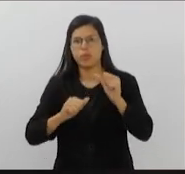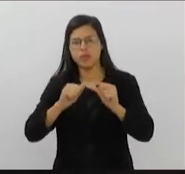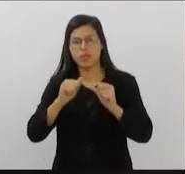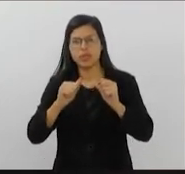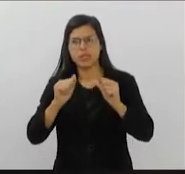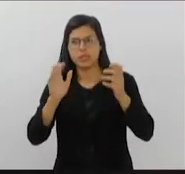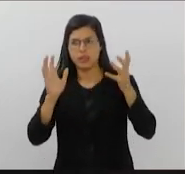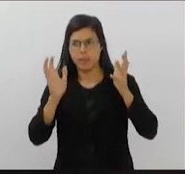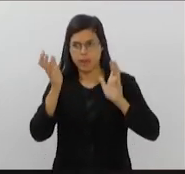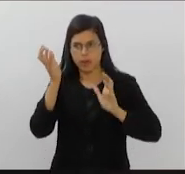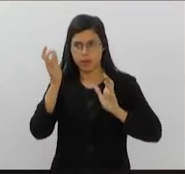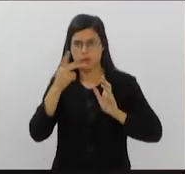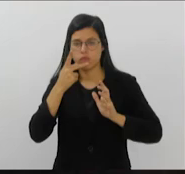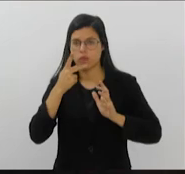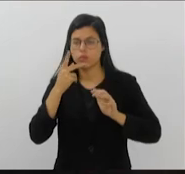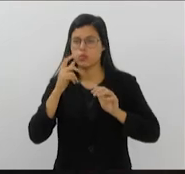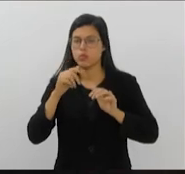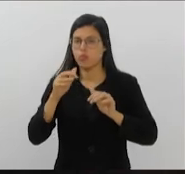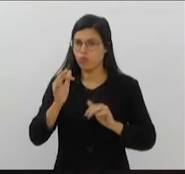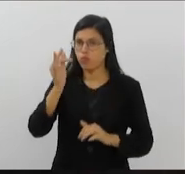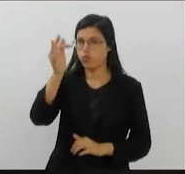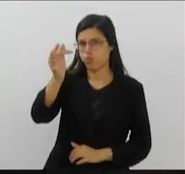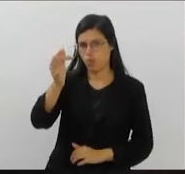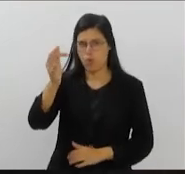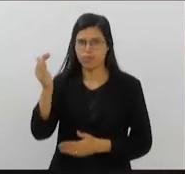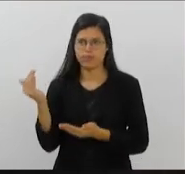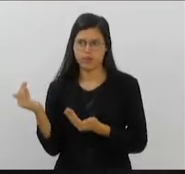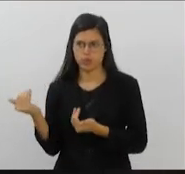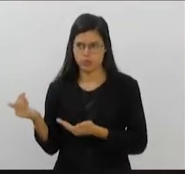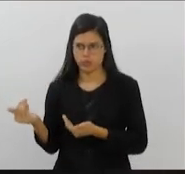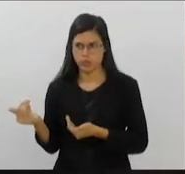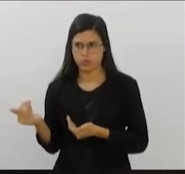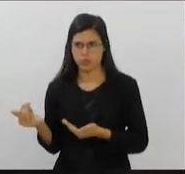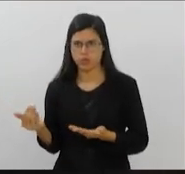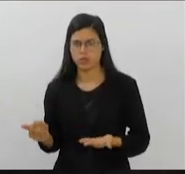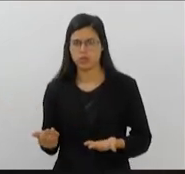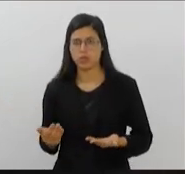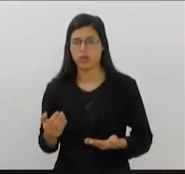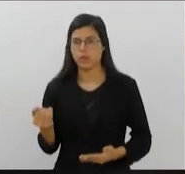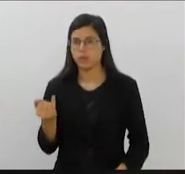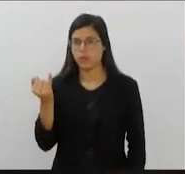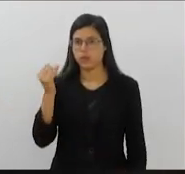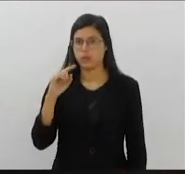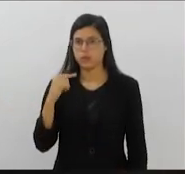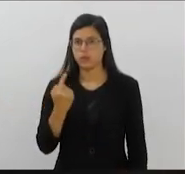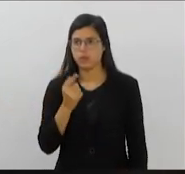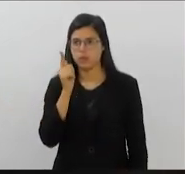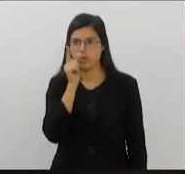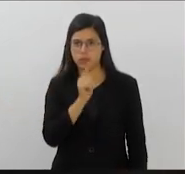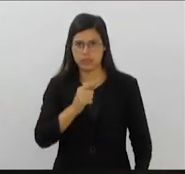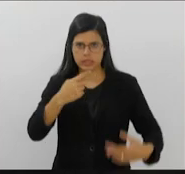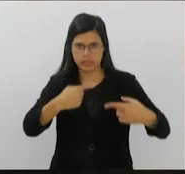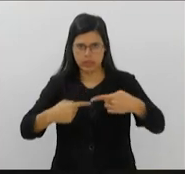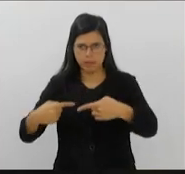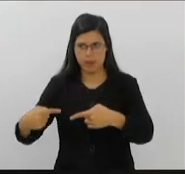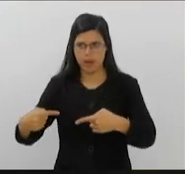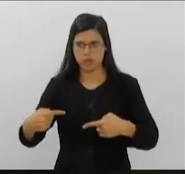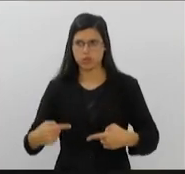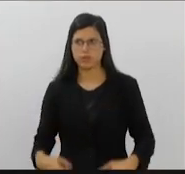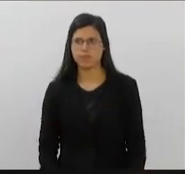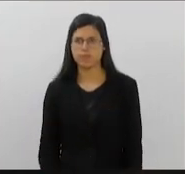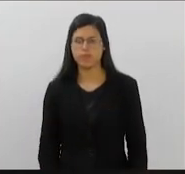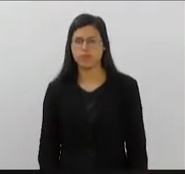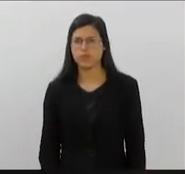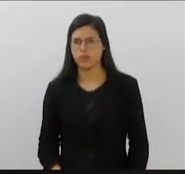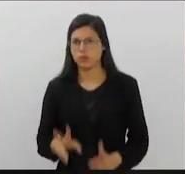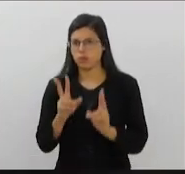um futuro para essa juventude. Então, é fundamental que nós consigamos trazer esse debate envolvendo